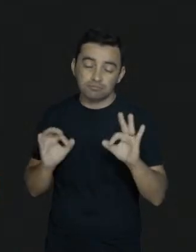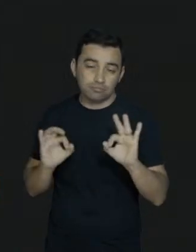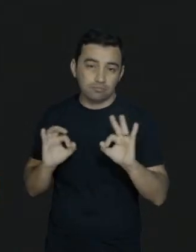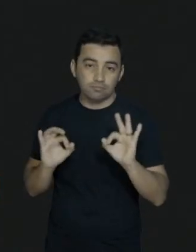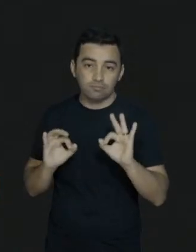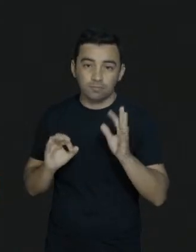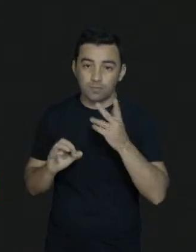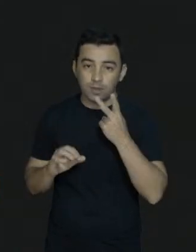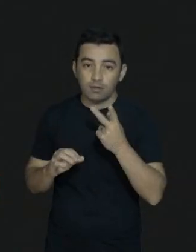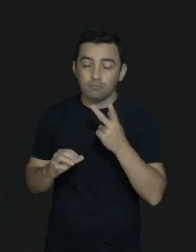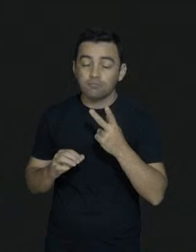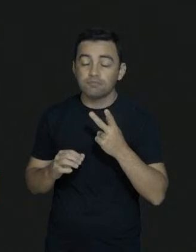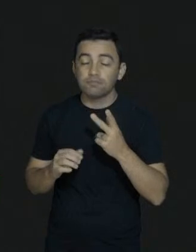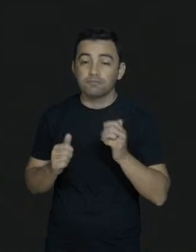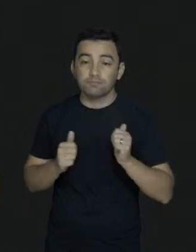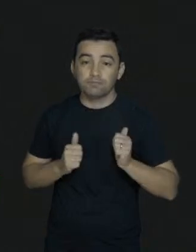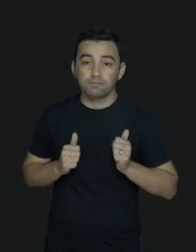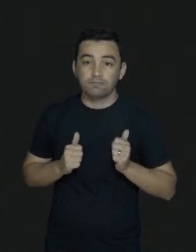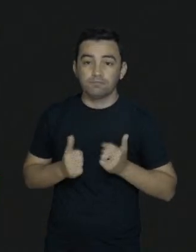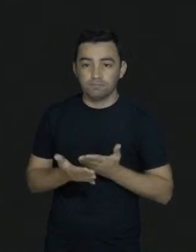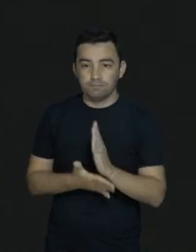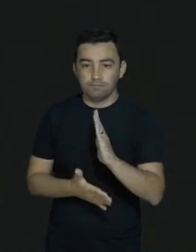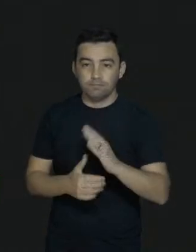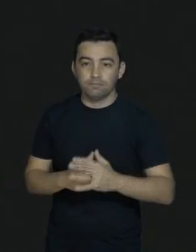permanecem Como estão aprovado